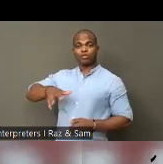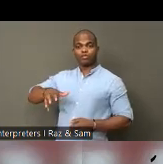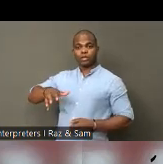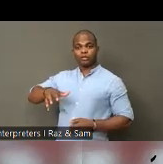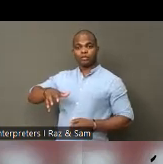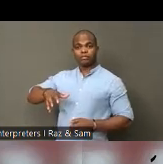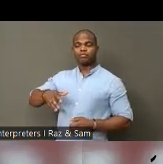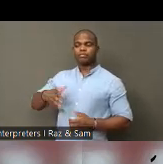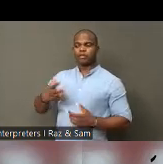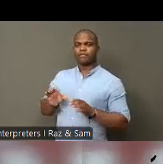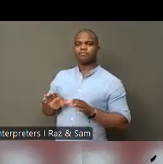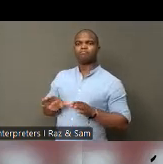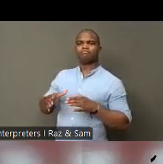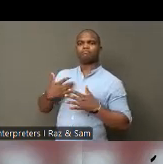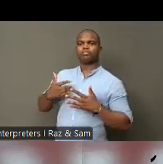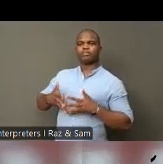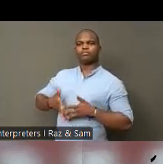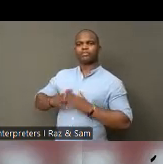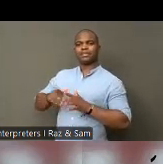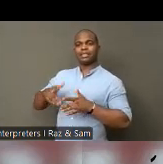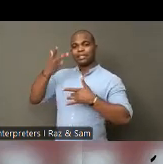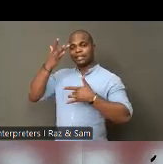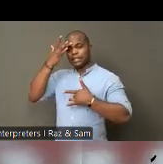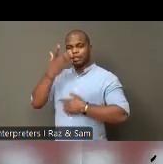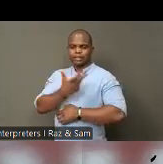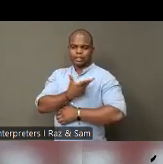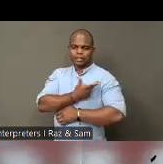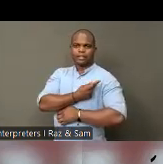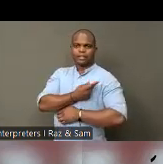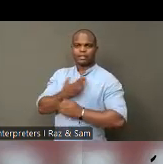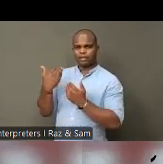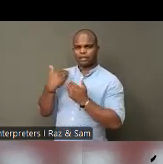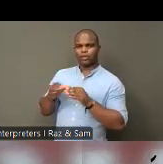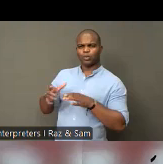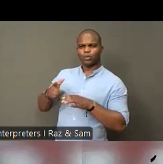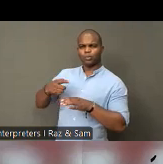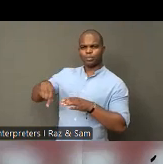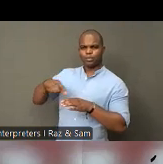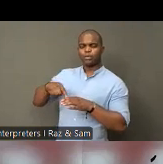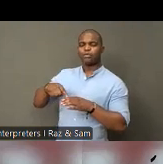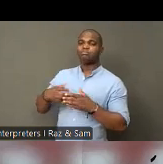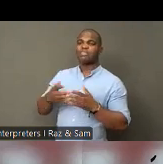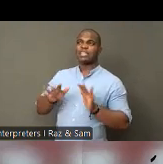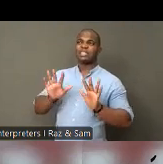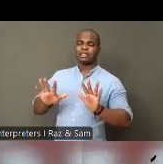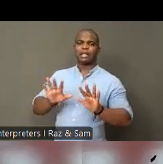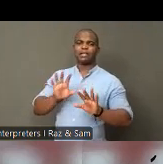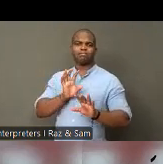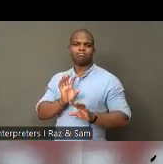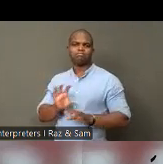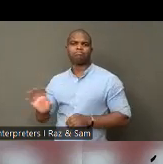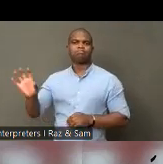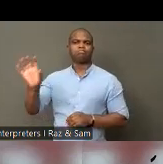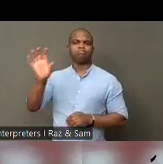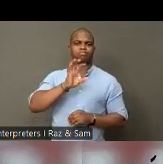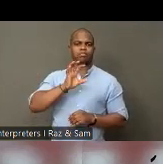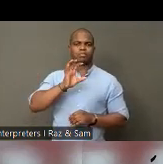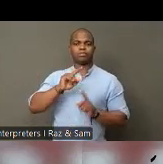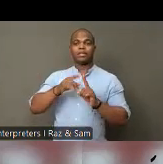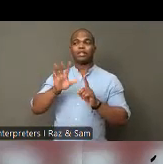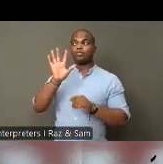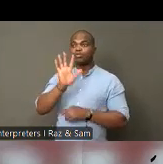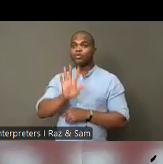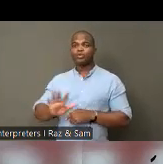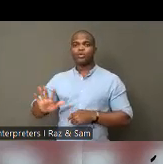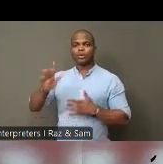10 regiões nós temos grupos de tarefas também para a eliminação de doenças regionais. Isso nos permite monitorar o progresso que temos